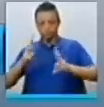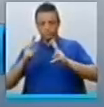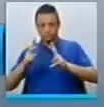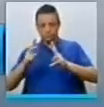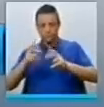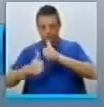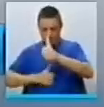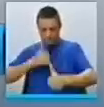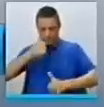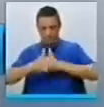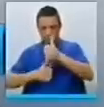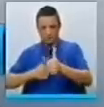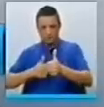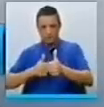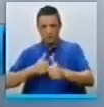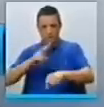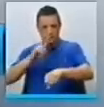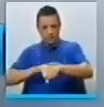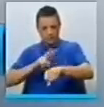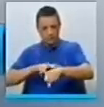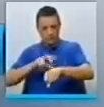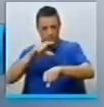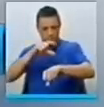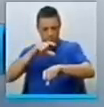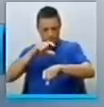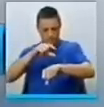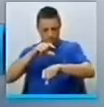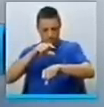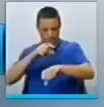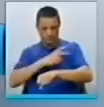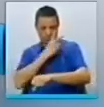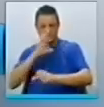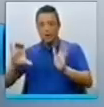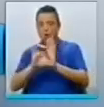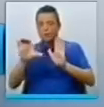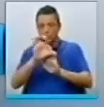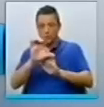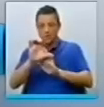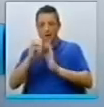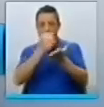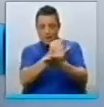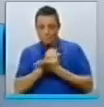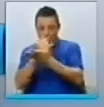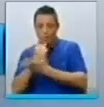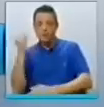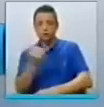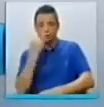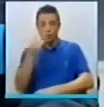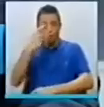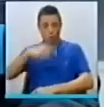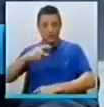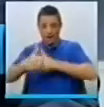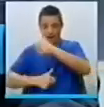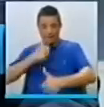candidata por convicção e eu quero ser diretora da Faculdade de Medicina do porto acho que tenho as condições pessoais e apoio institucional para mas não foi a única candidata